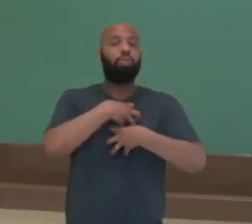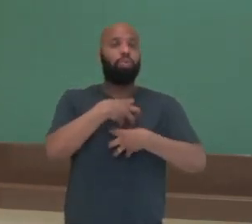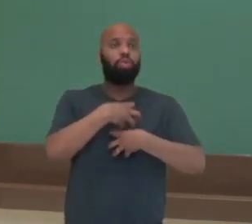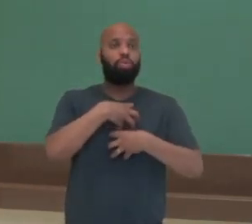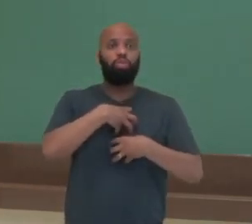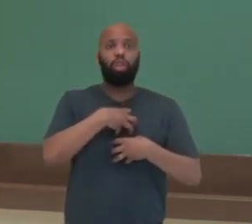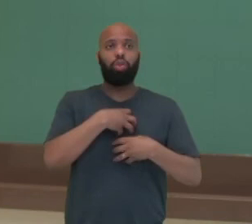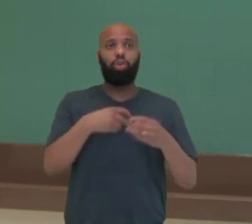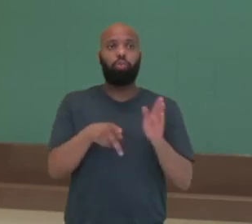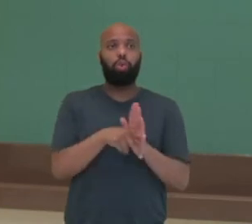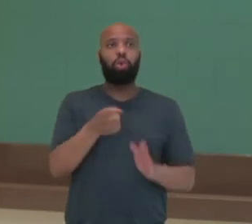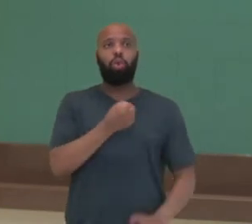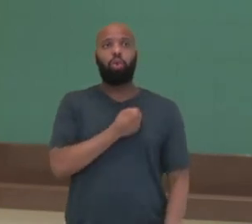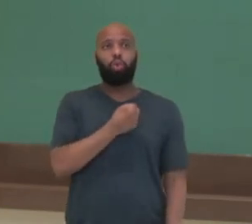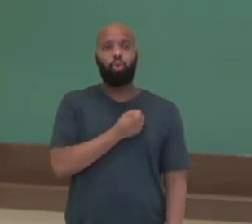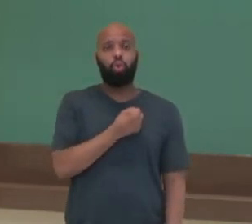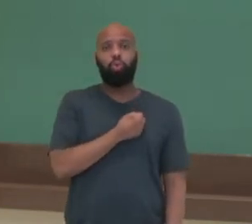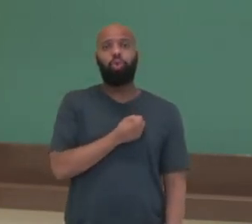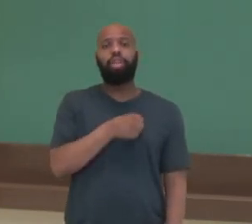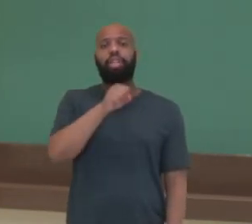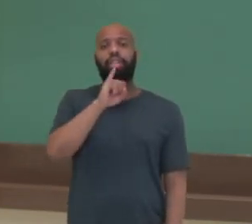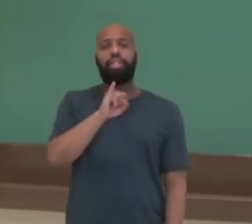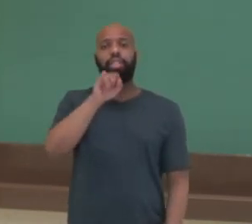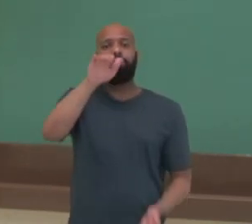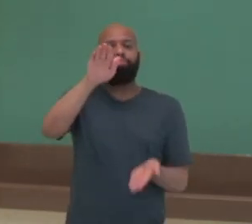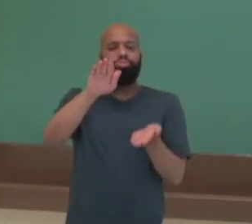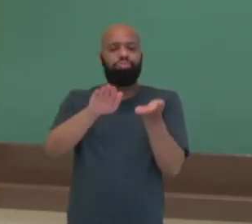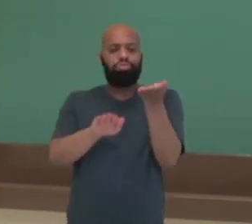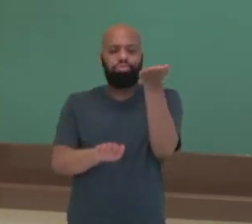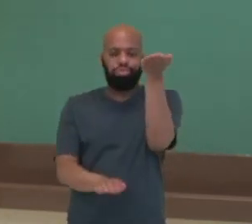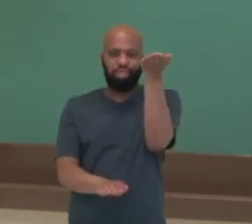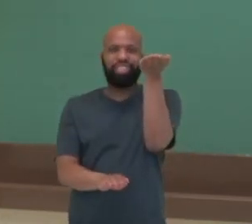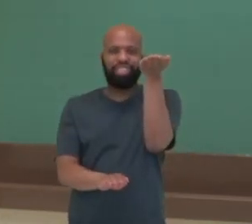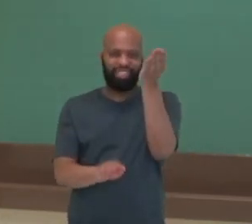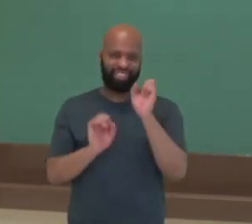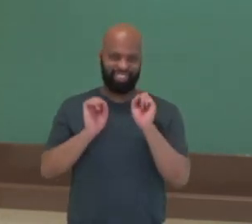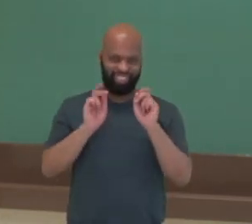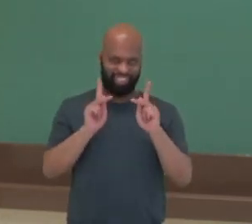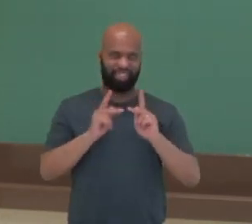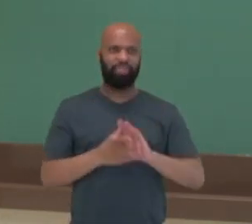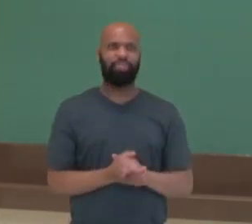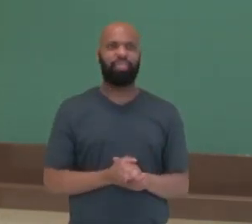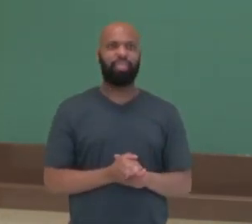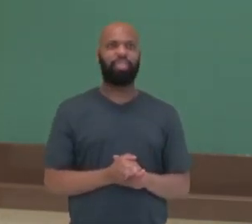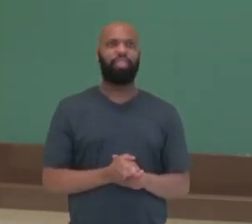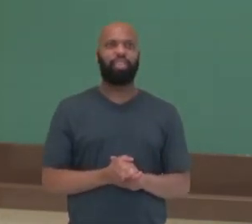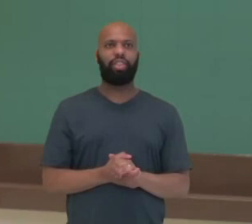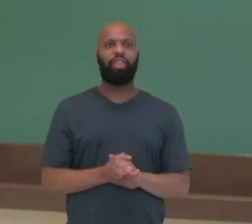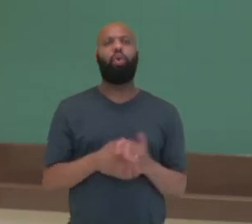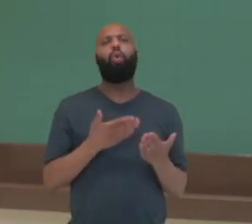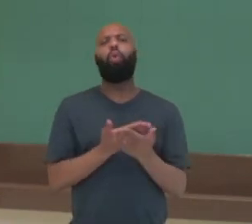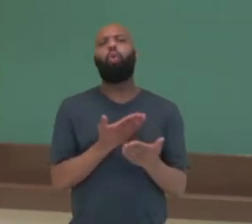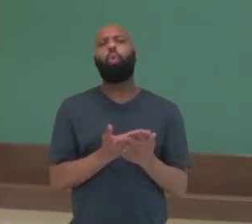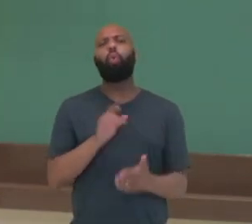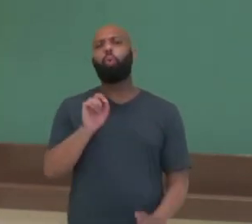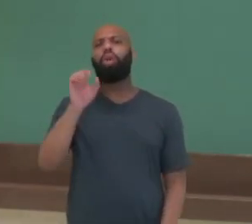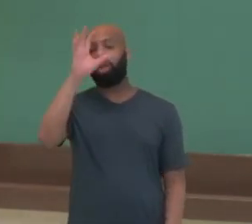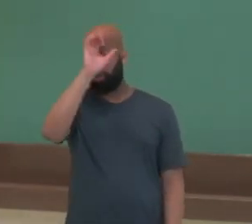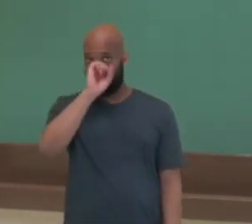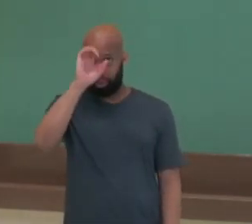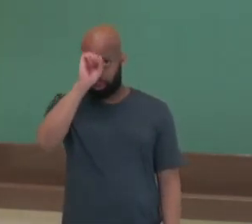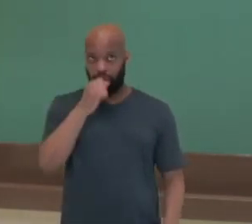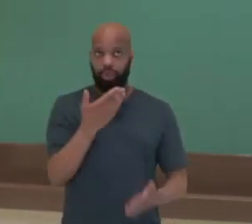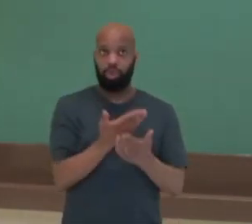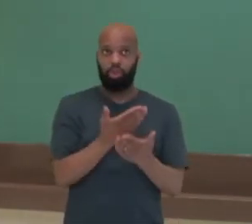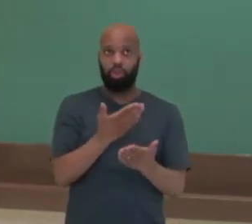aí os números quando eles são inversamente proporcionais. Nesta aula, nós falamos